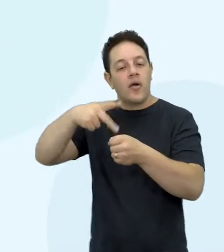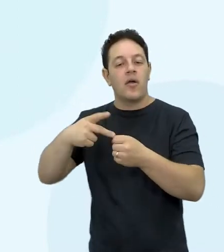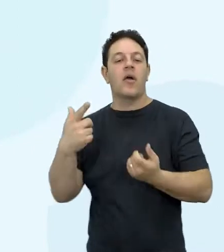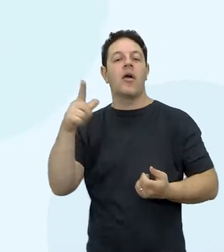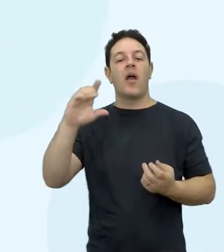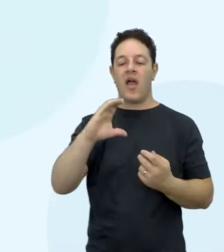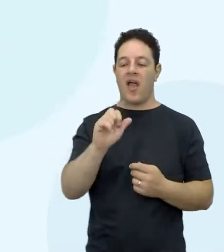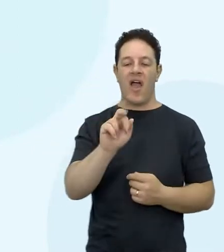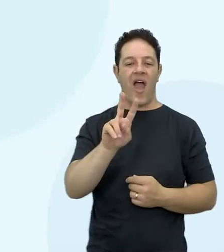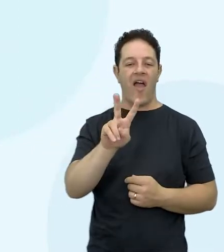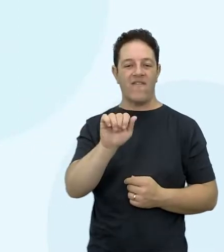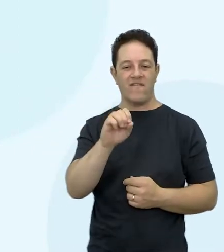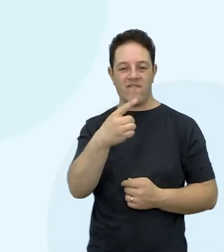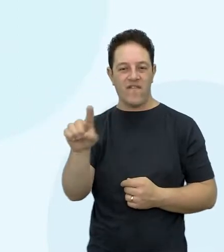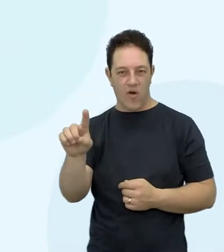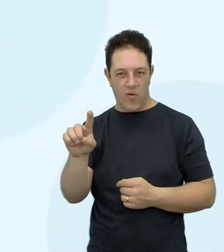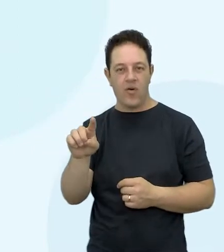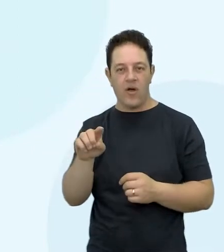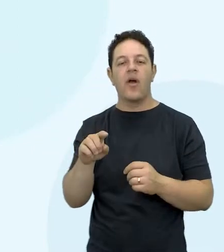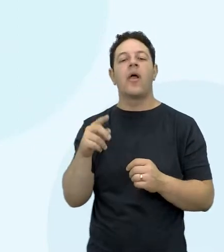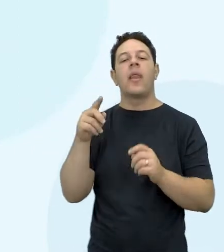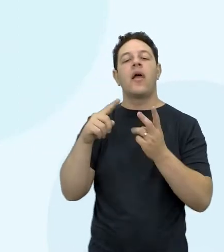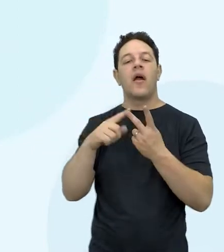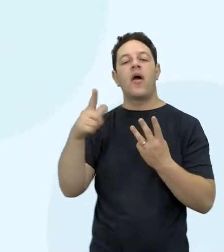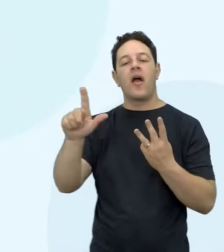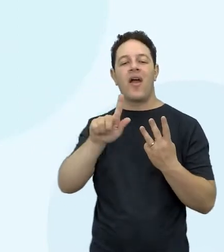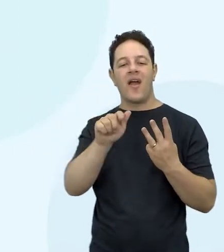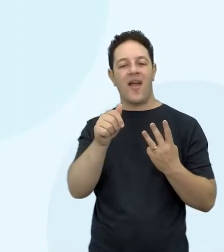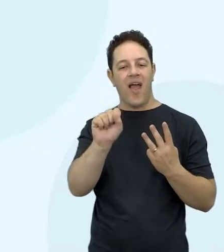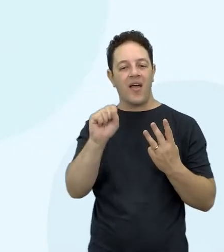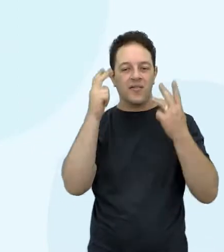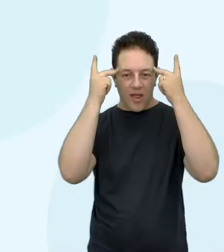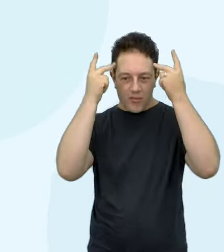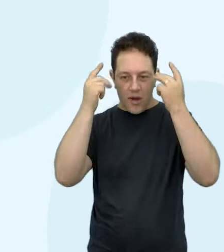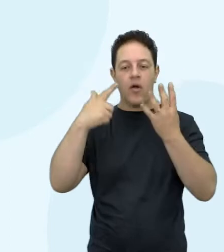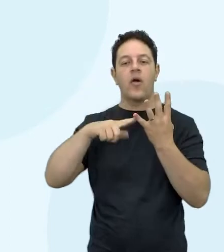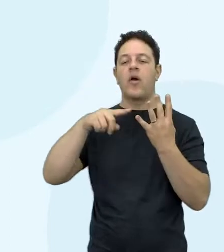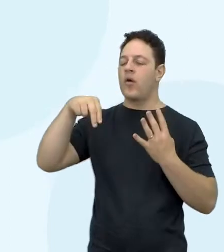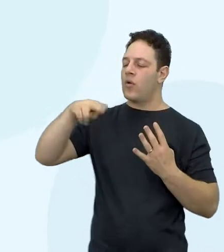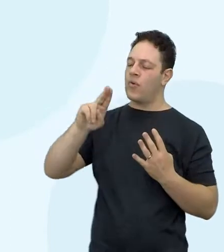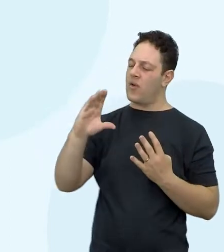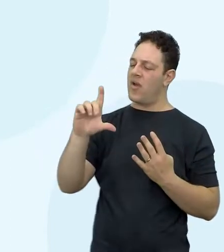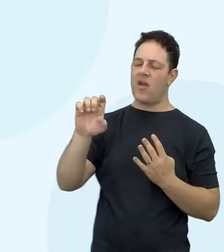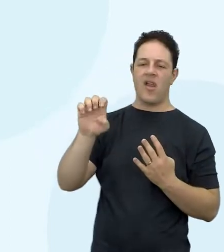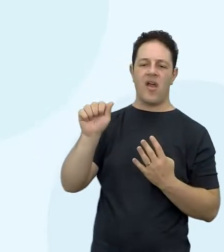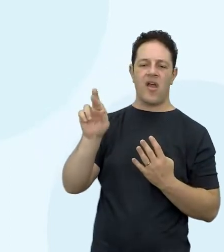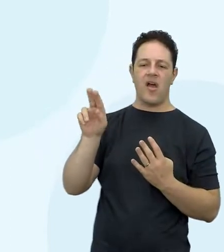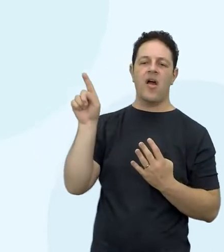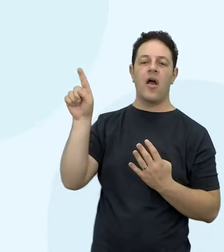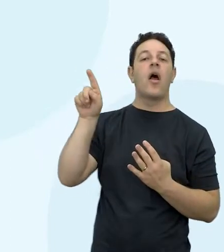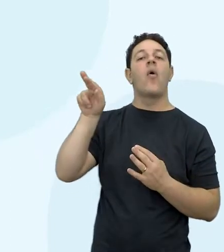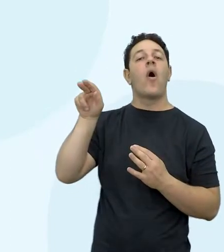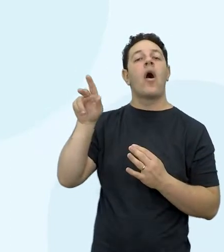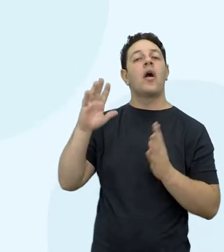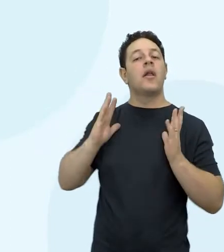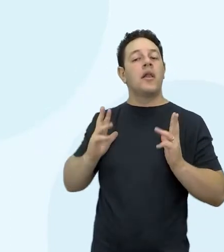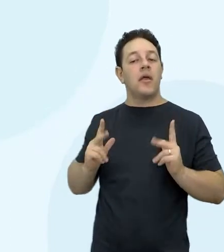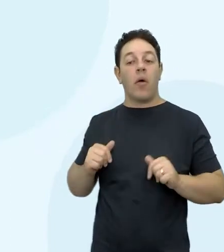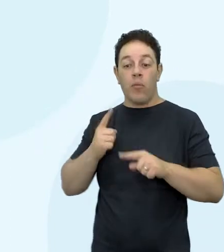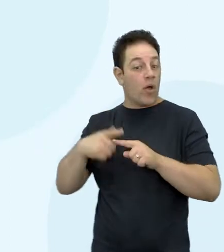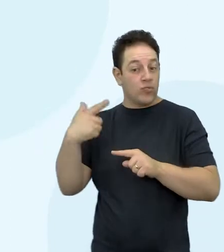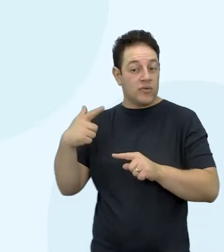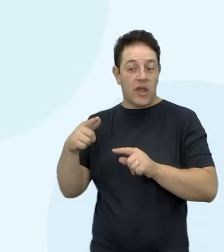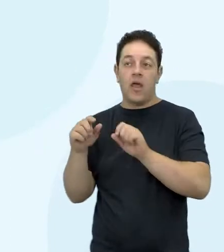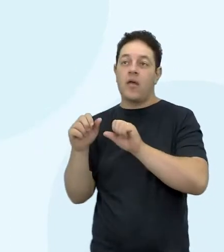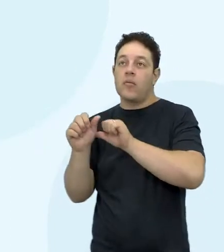mineral, o gás natural e nuclear. Veja que a nuclear é considerada uma fonte limpa porque ela não emite gases